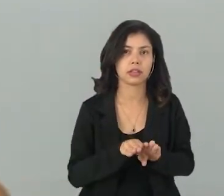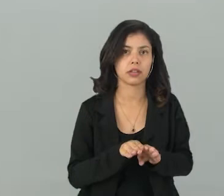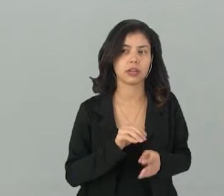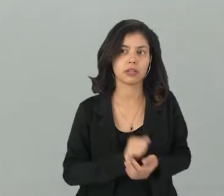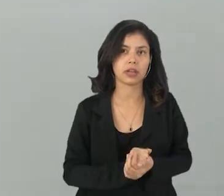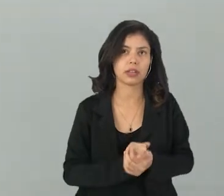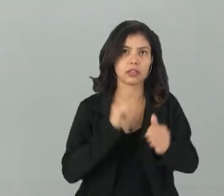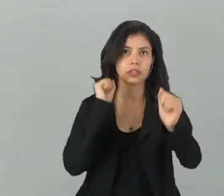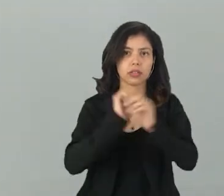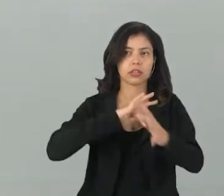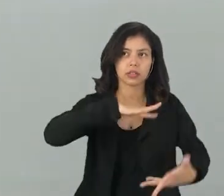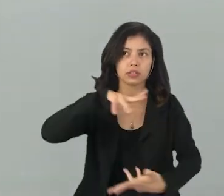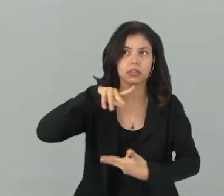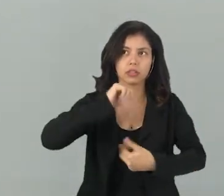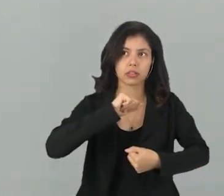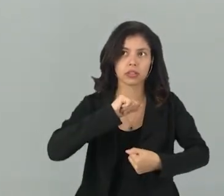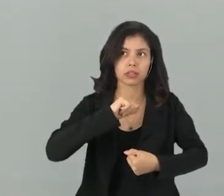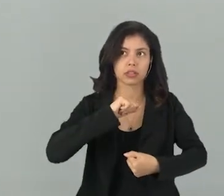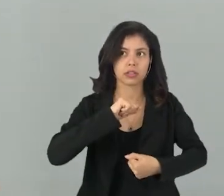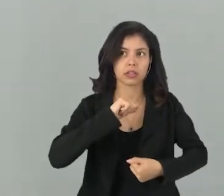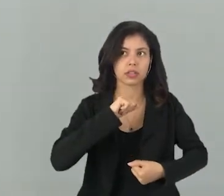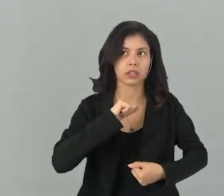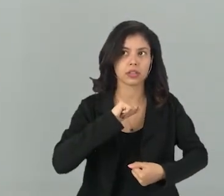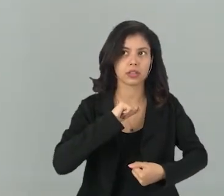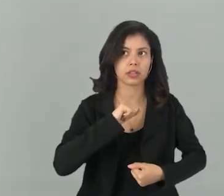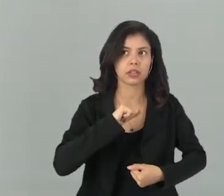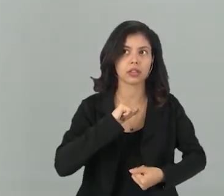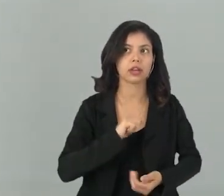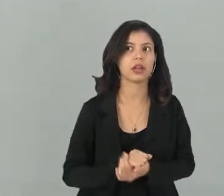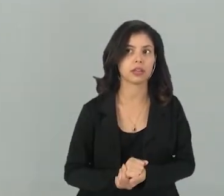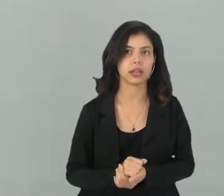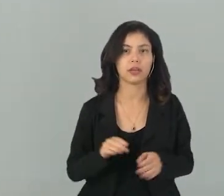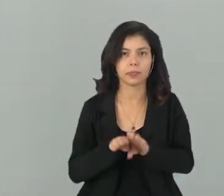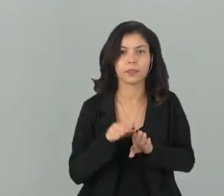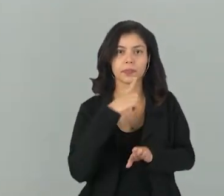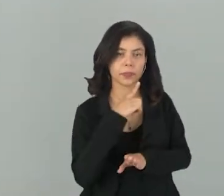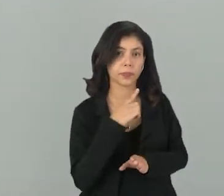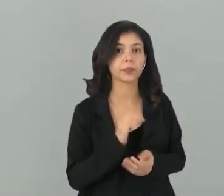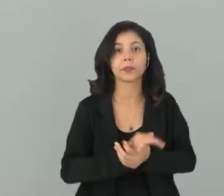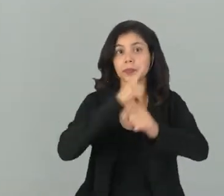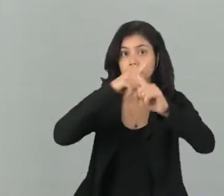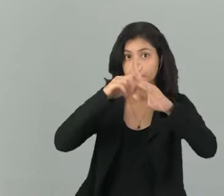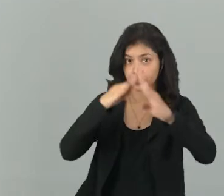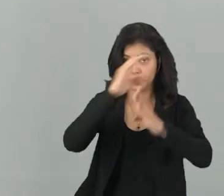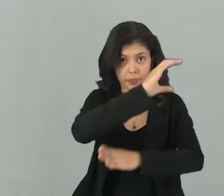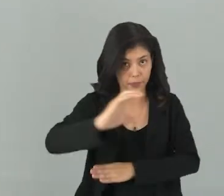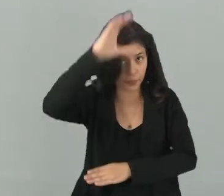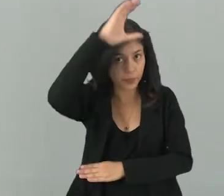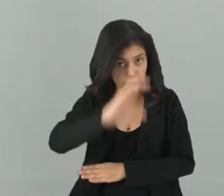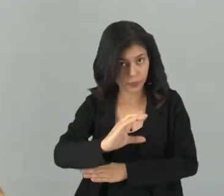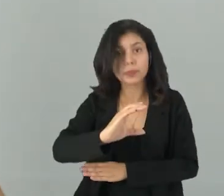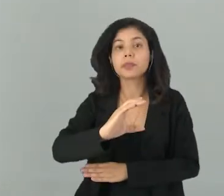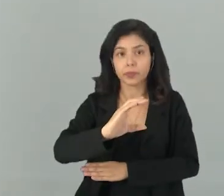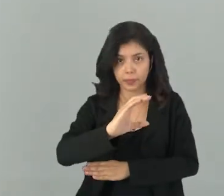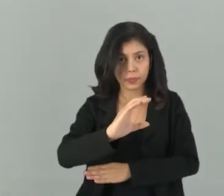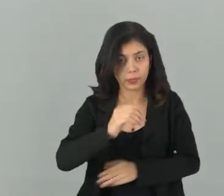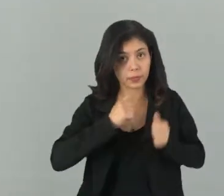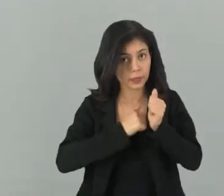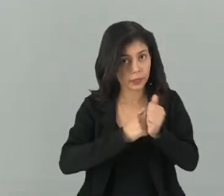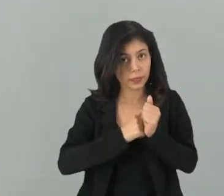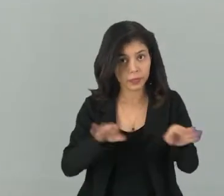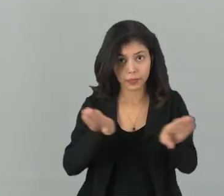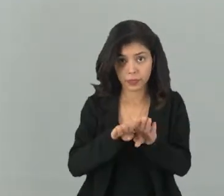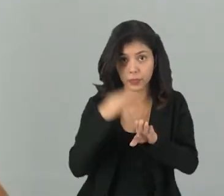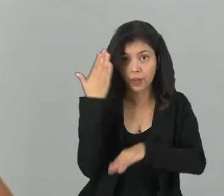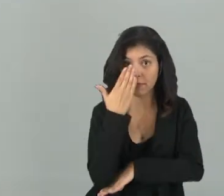mais naturais da terra. Então nós vamos ter então, claro, a Igreja Católica. Claro que em alguns momentos também da colonização, a Igreja Católica ela se